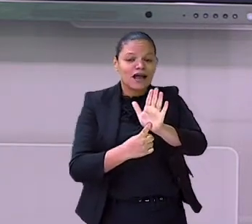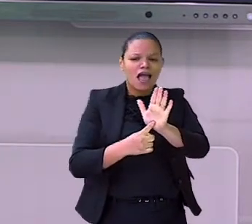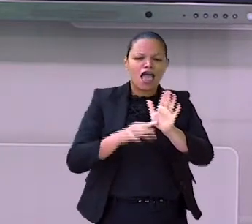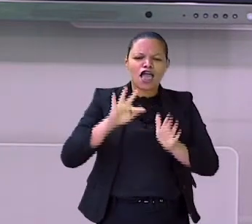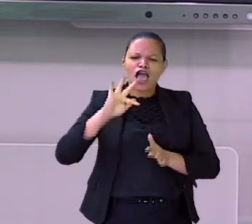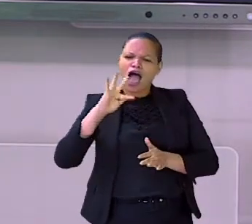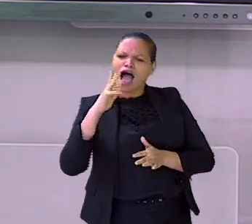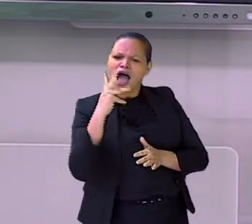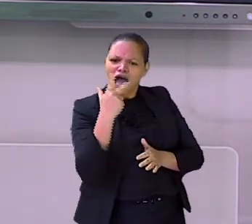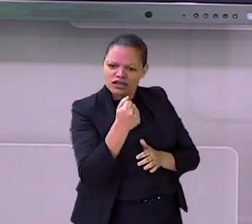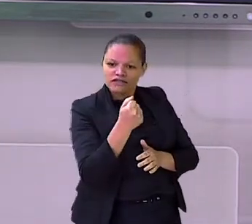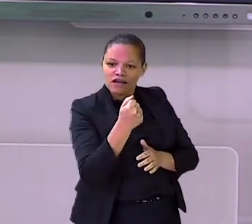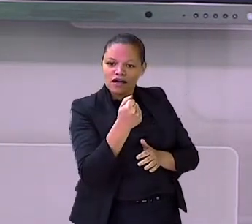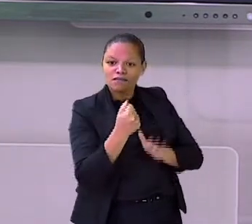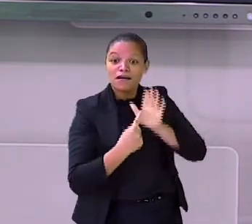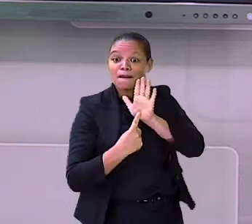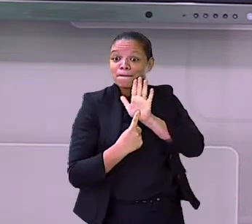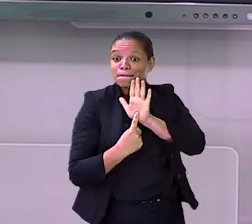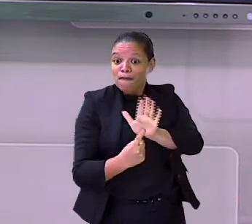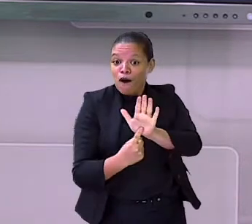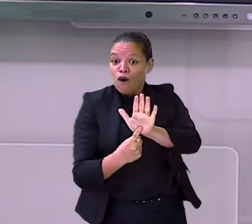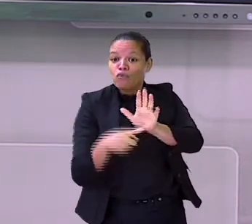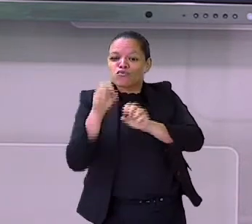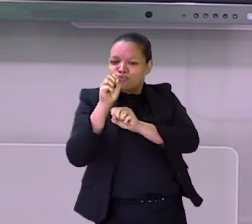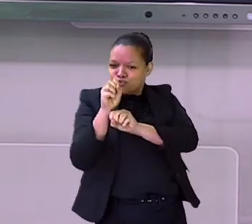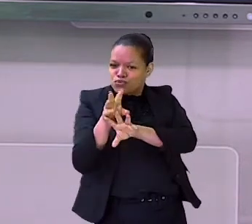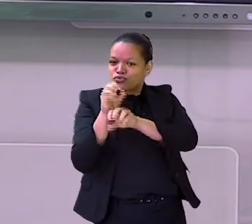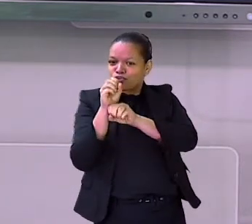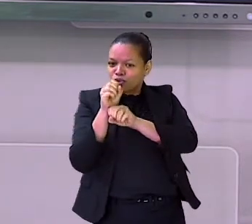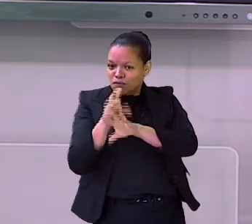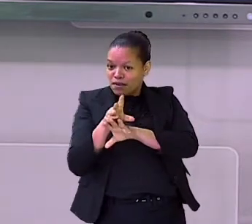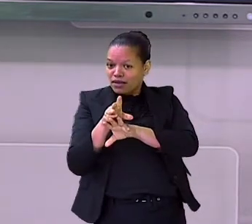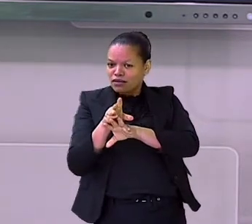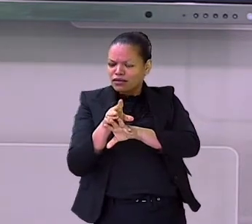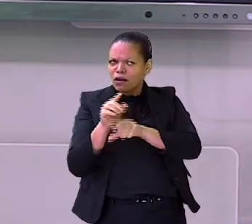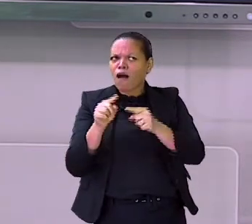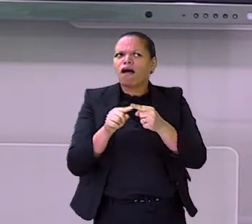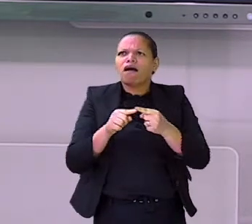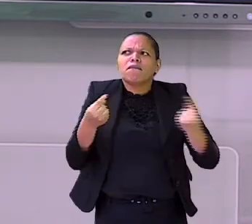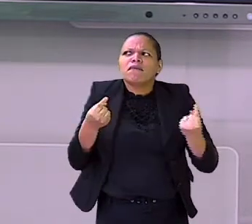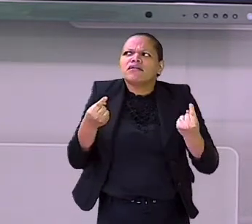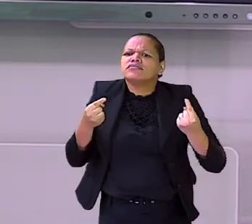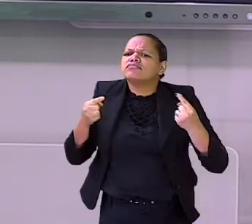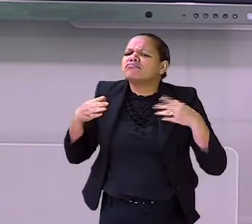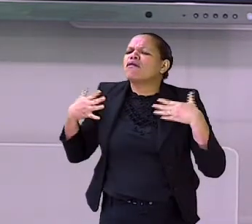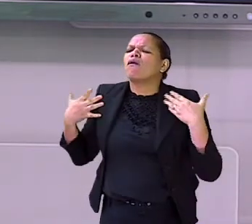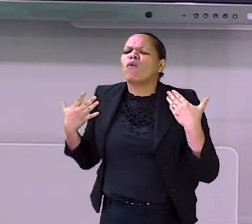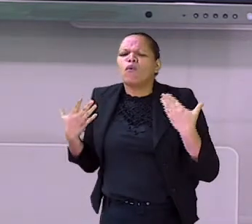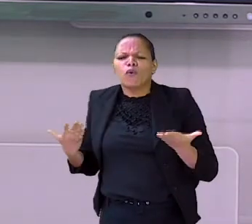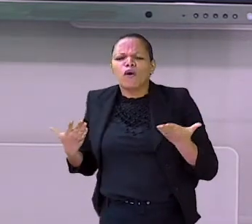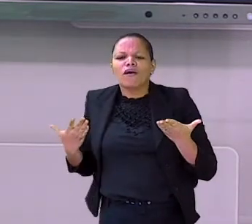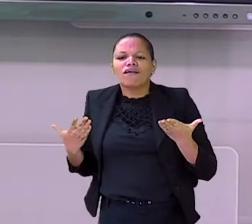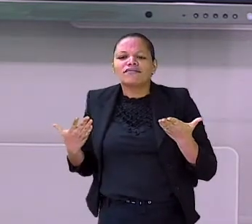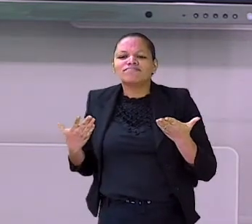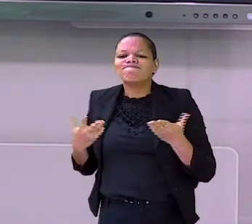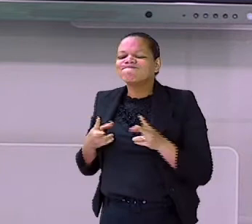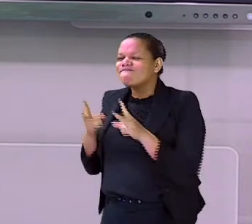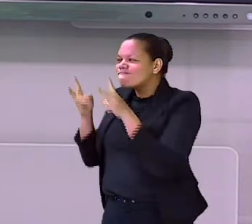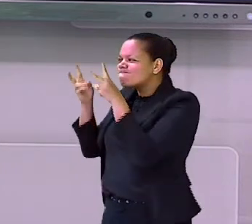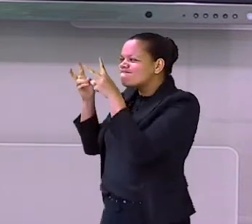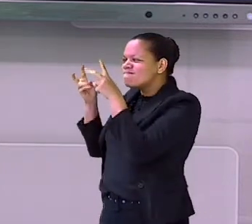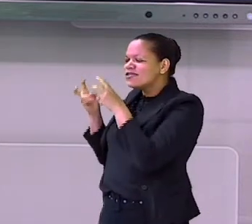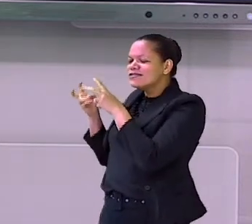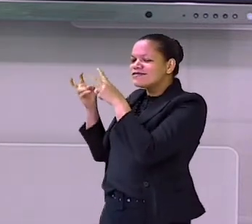E qual é a moral dessa história? Bom, eu percebi, e eu acho que vocês